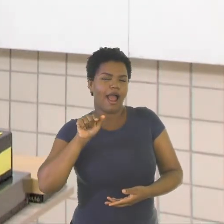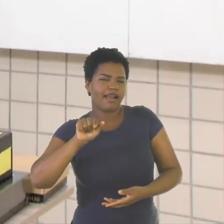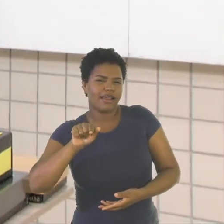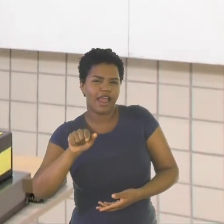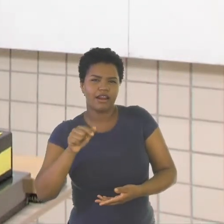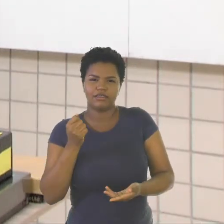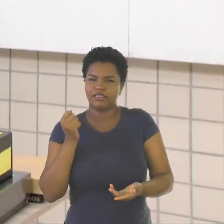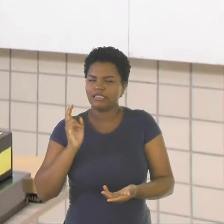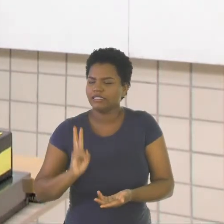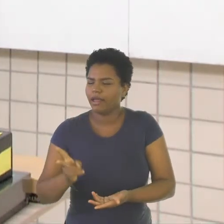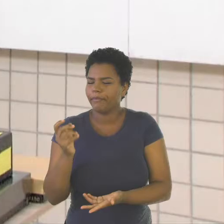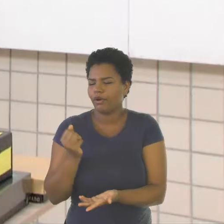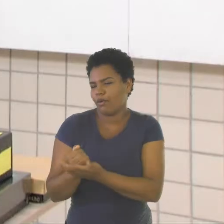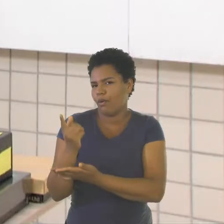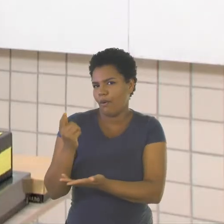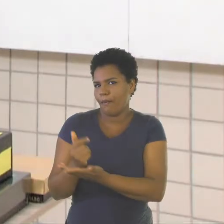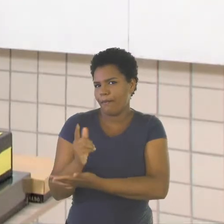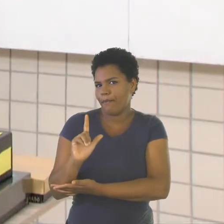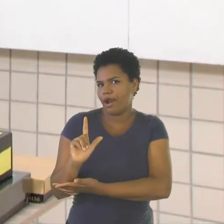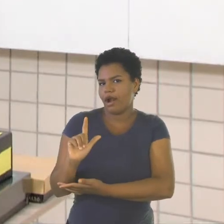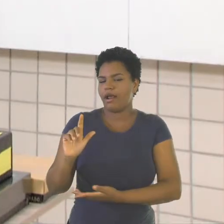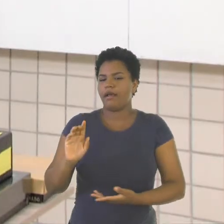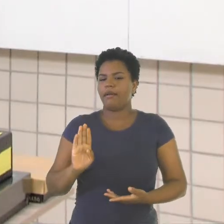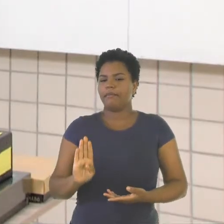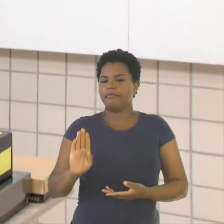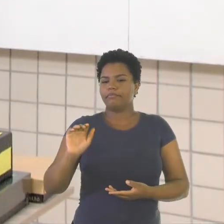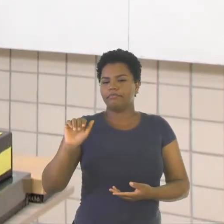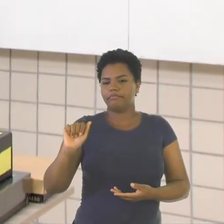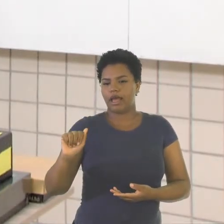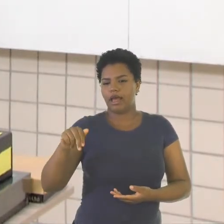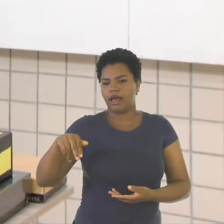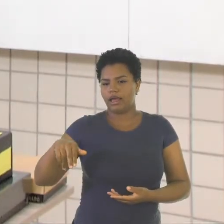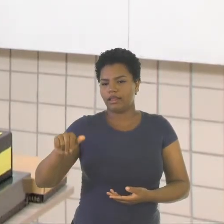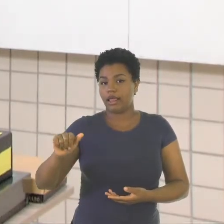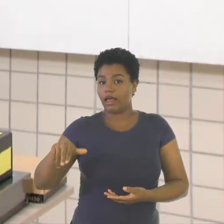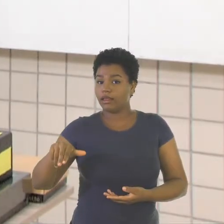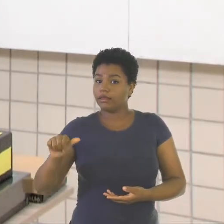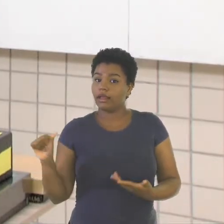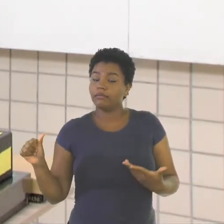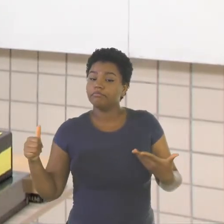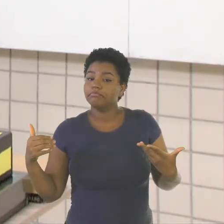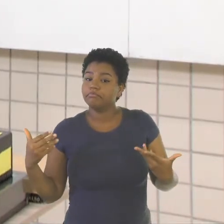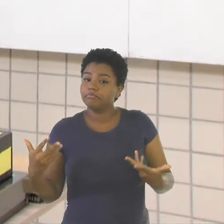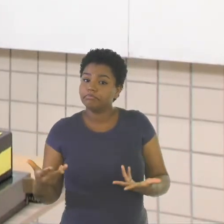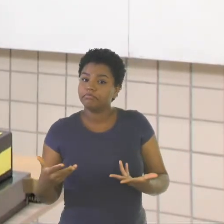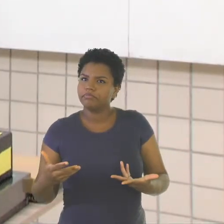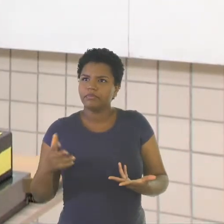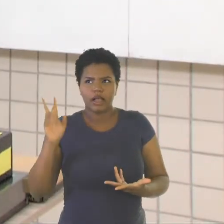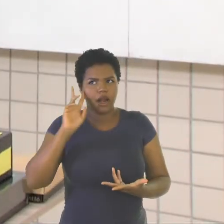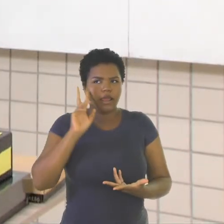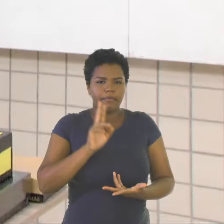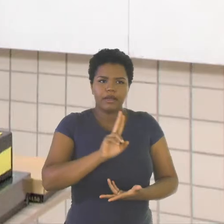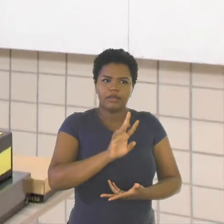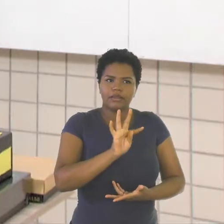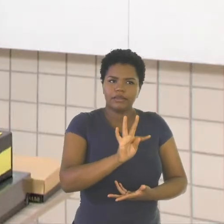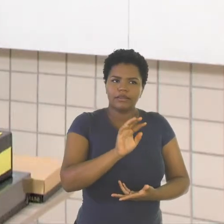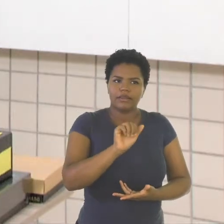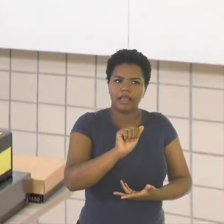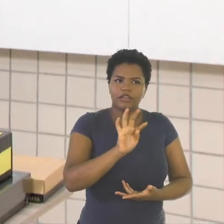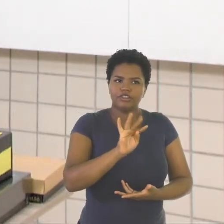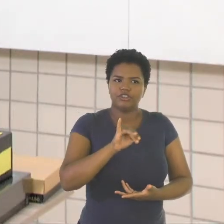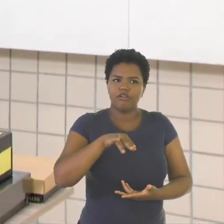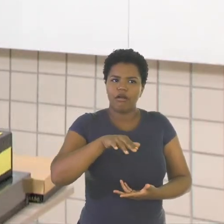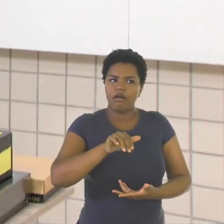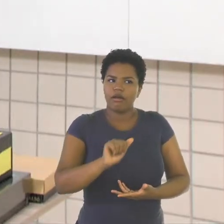ou banana? O nome da menina é Tatiana. Presta atenção. Tatiana, dedão ou